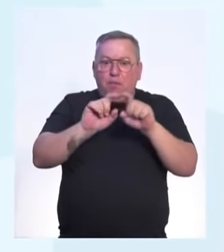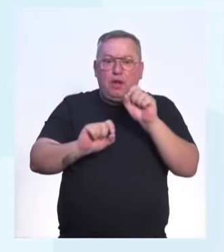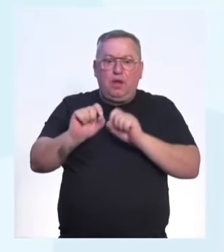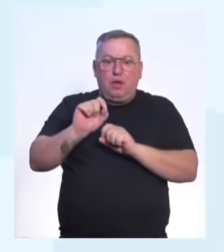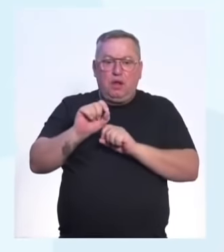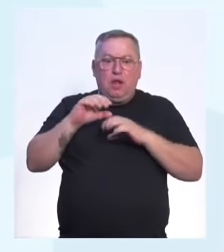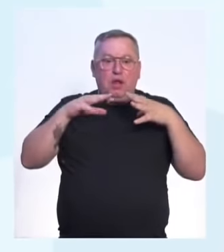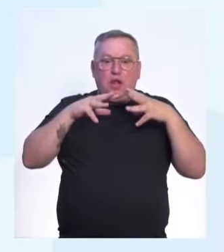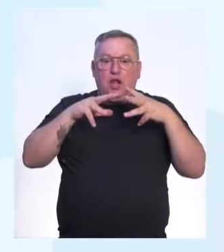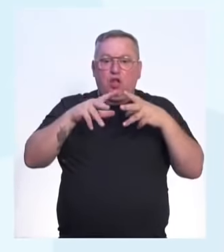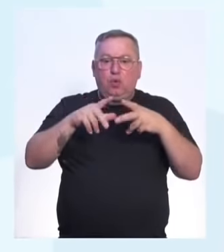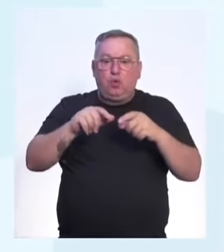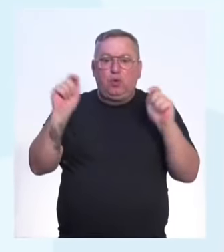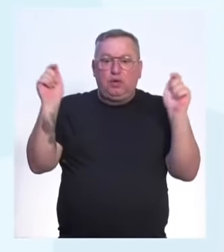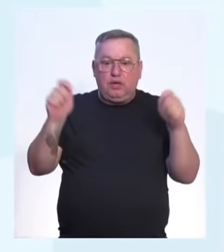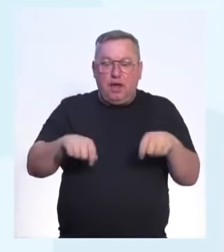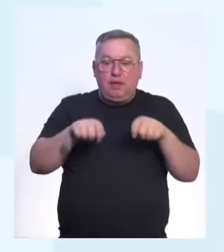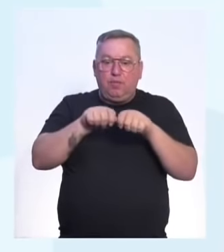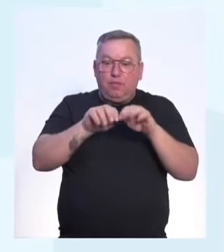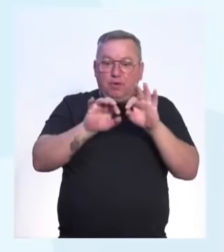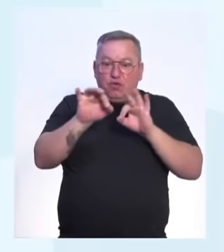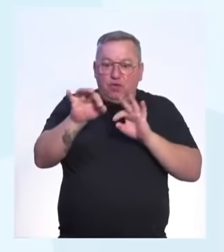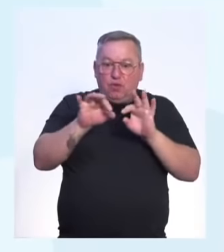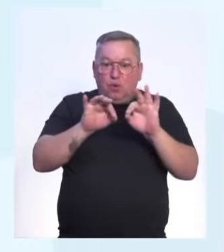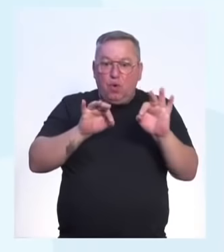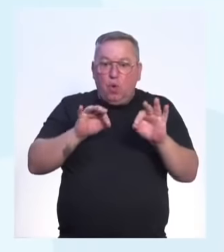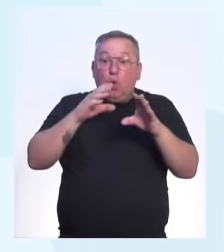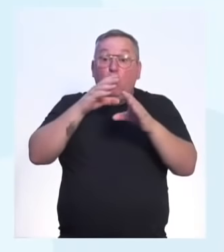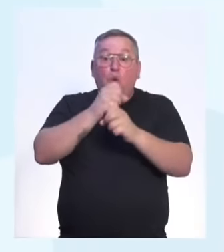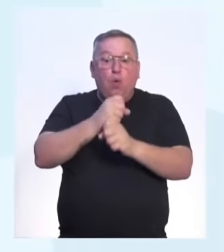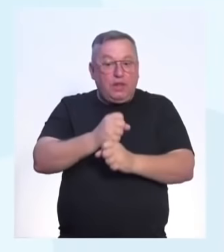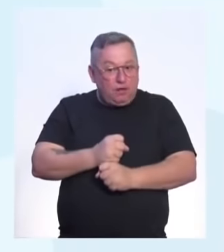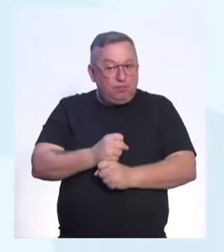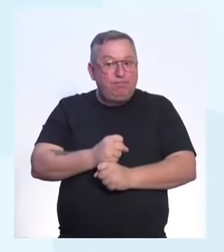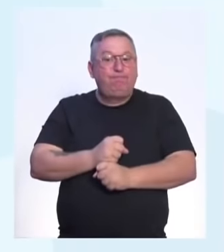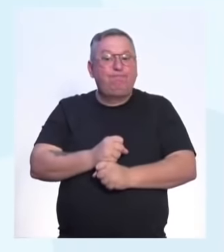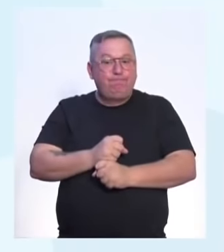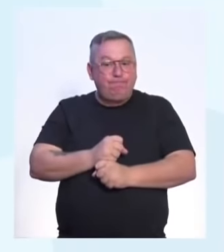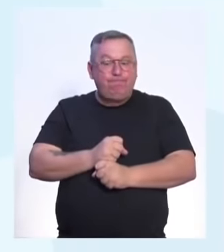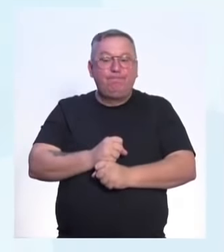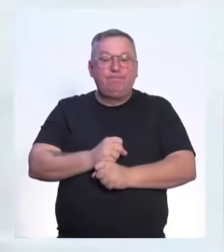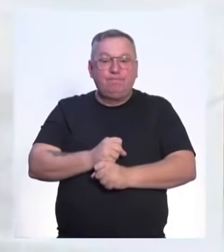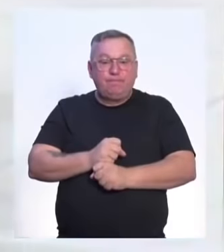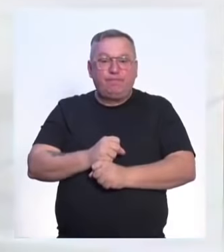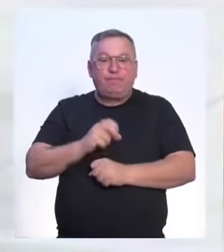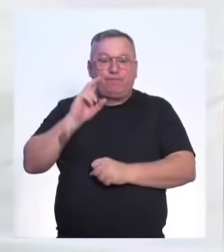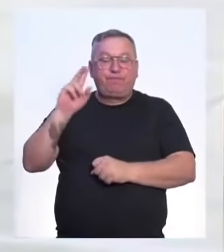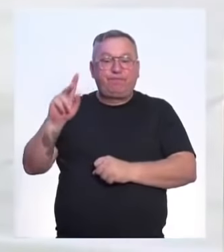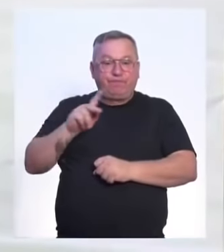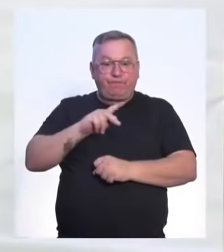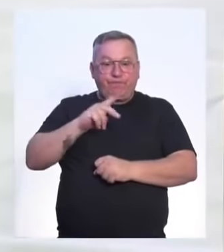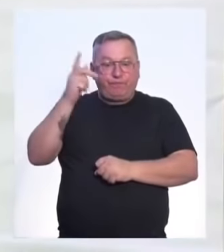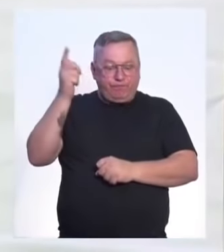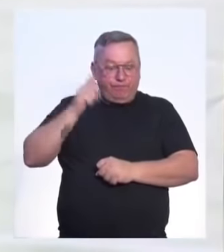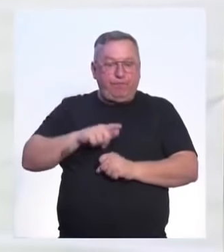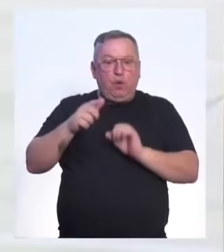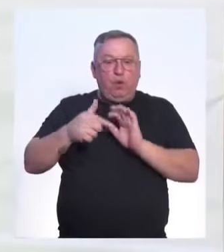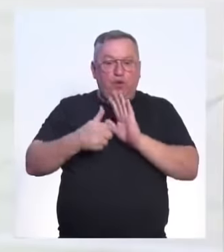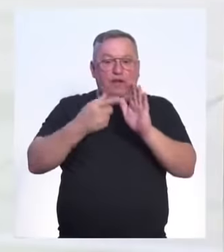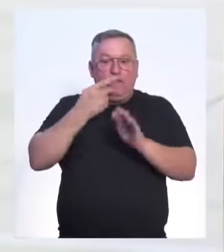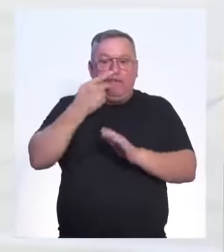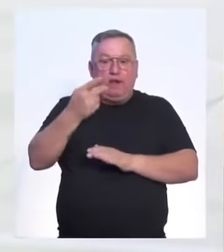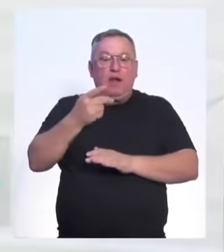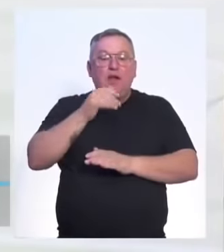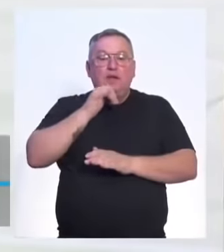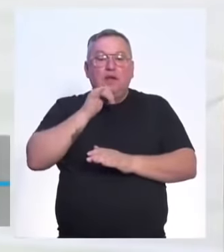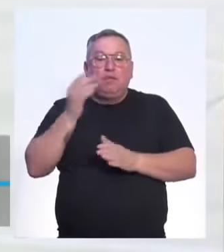é tudo aquilo que pode ser medido ou contado. Ou, como o professor Jonas disse, pode ser mensurado. Ou